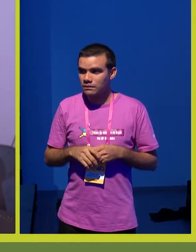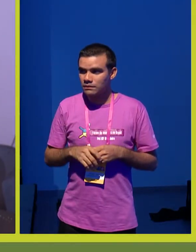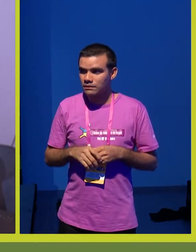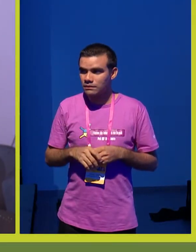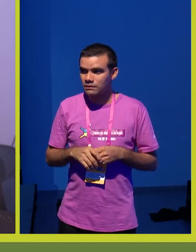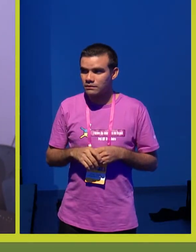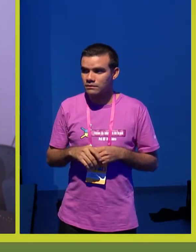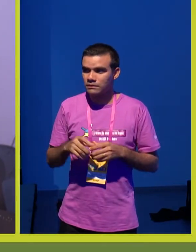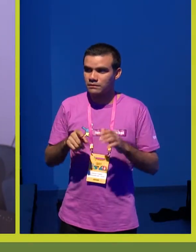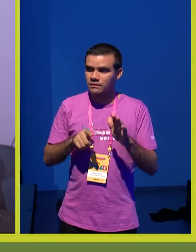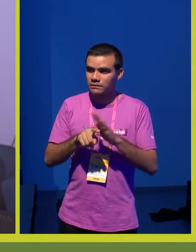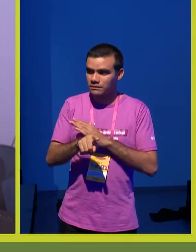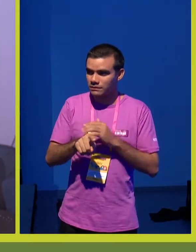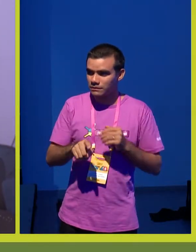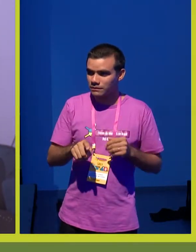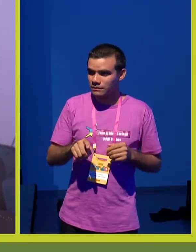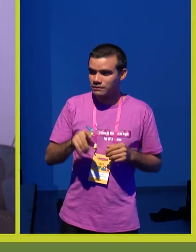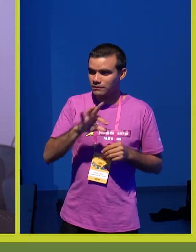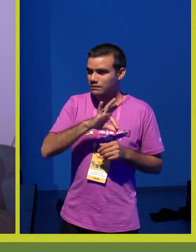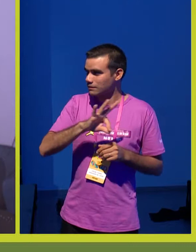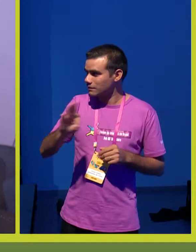eu tenho pergunta para todo mundo